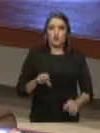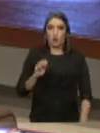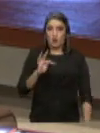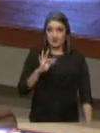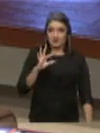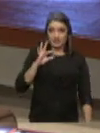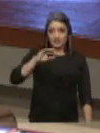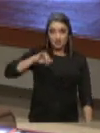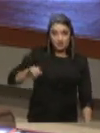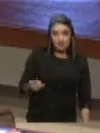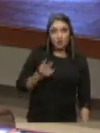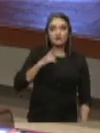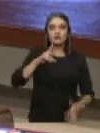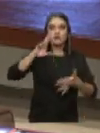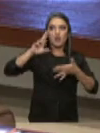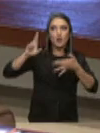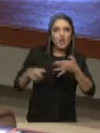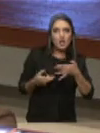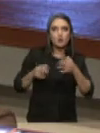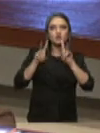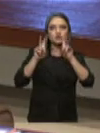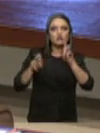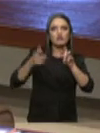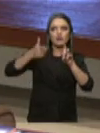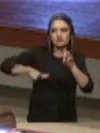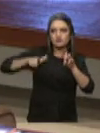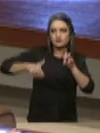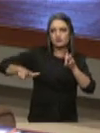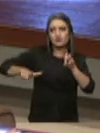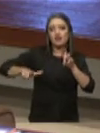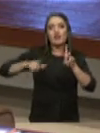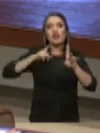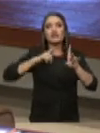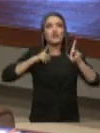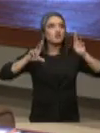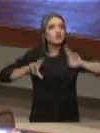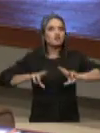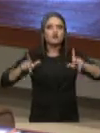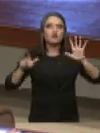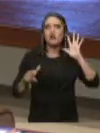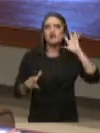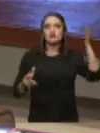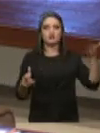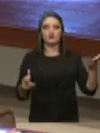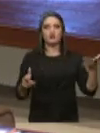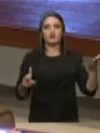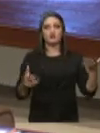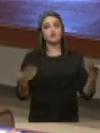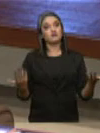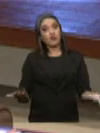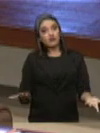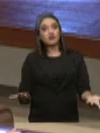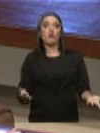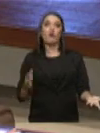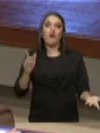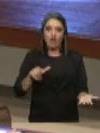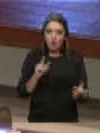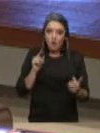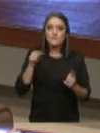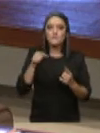repetitivo sobre o tema e havia divergência jurisprudencial. Isso já era bastante para que